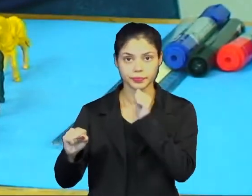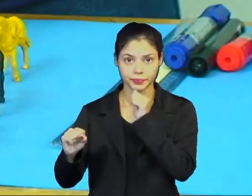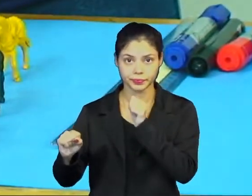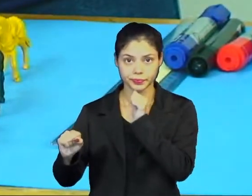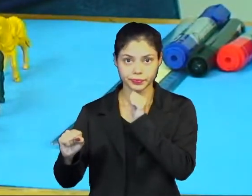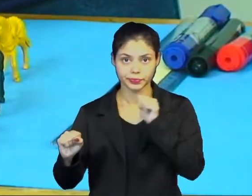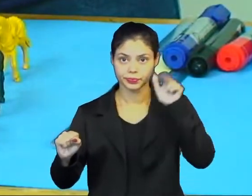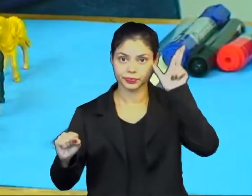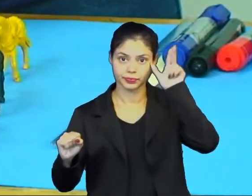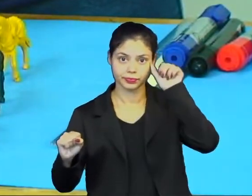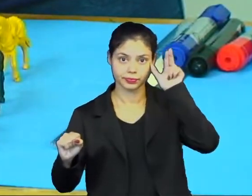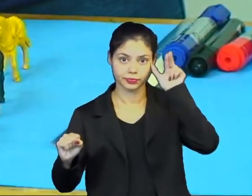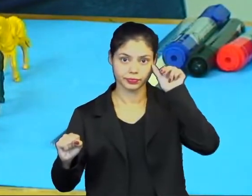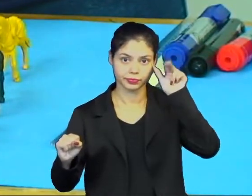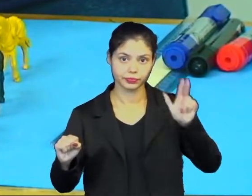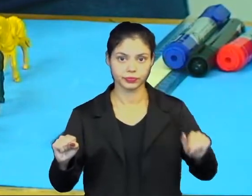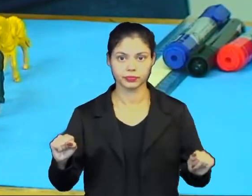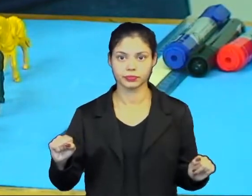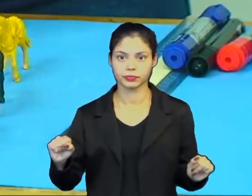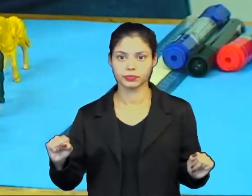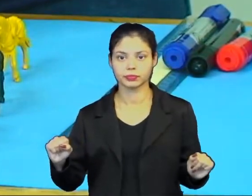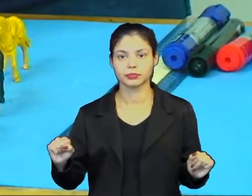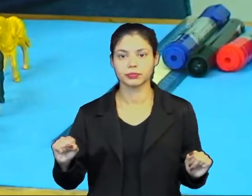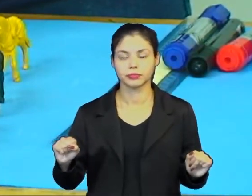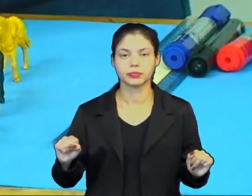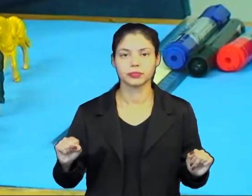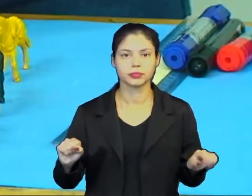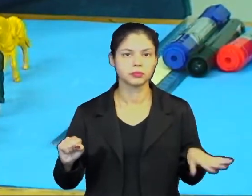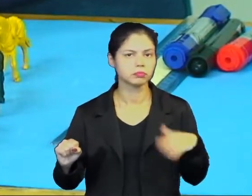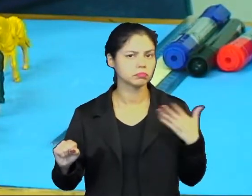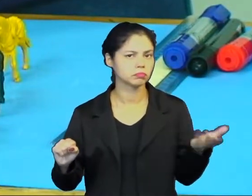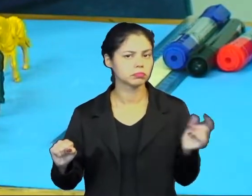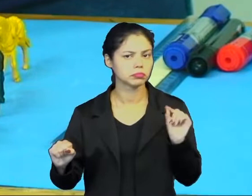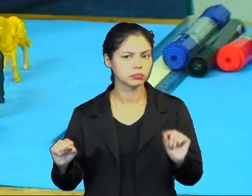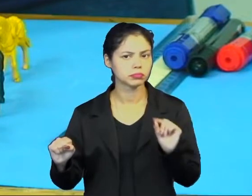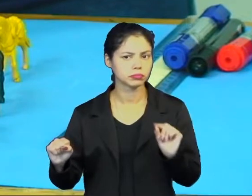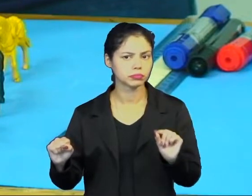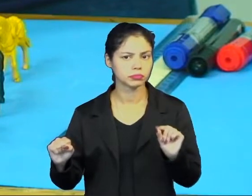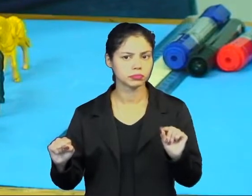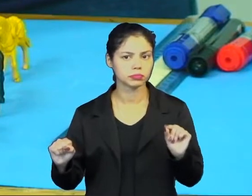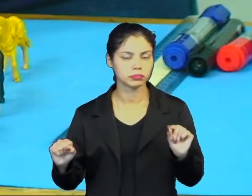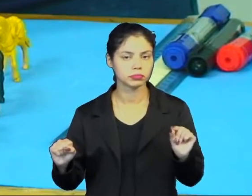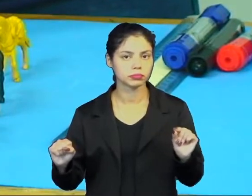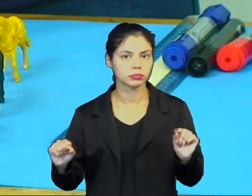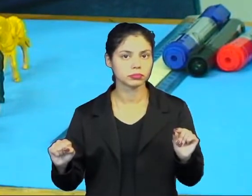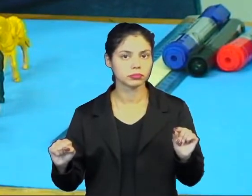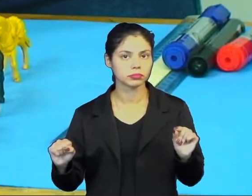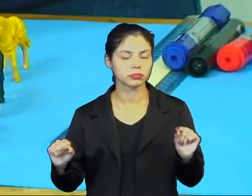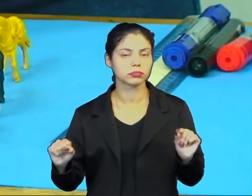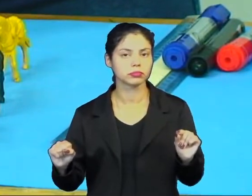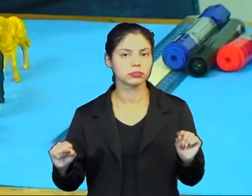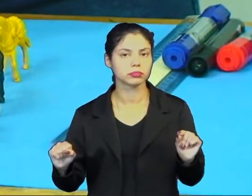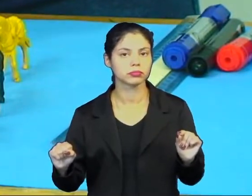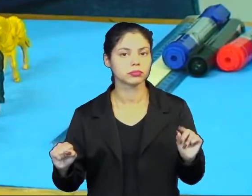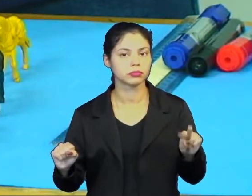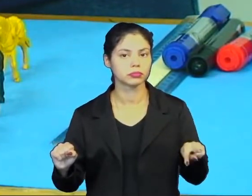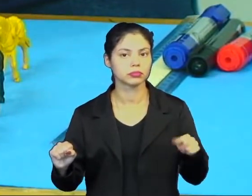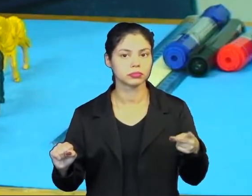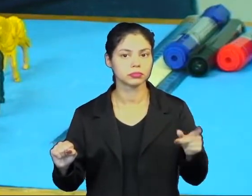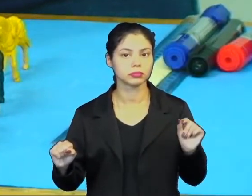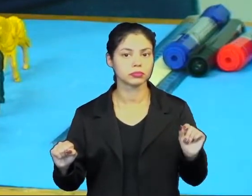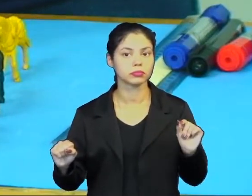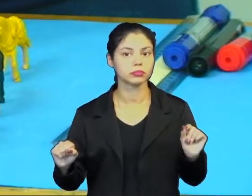tenho cavalos. O que será que aconteceu aqui, crianças? O que será que isso quer